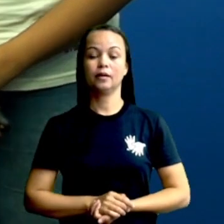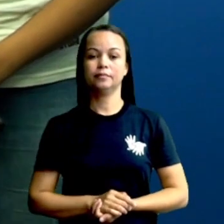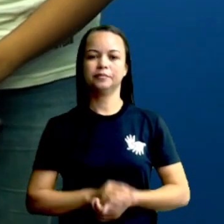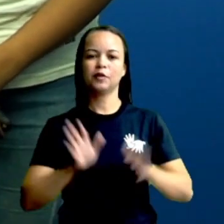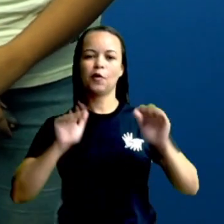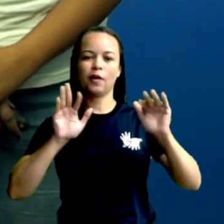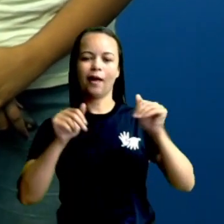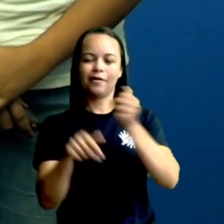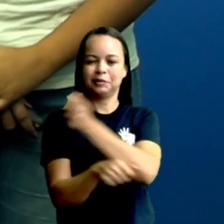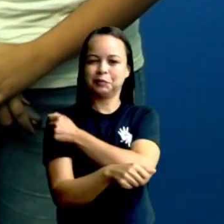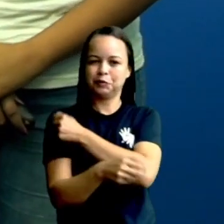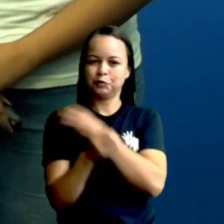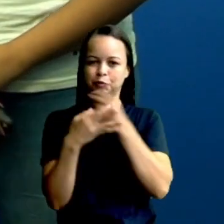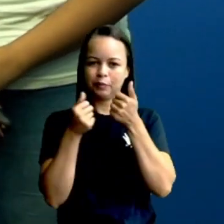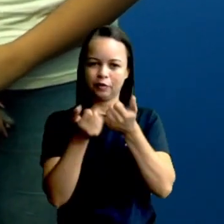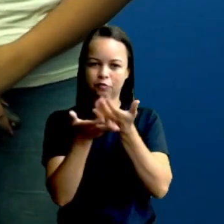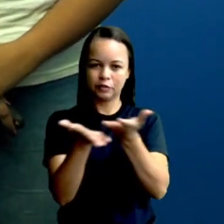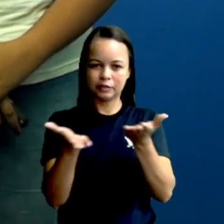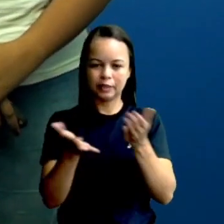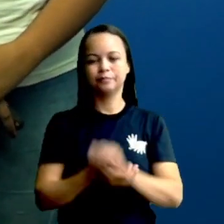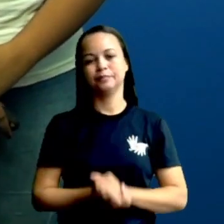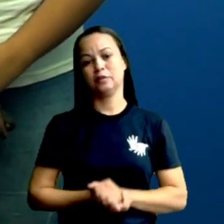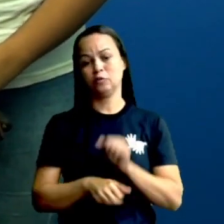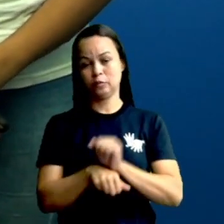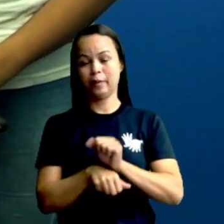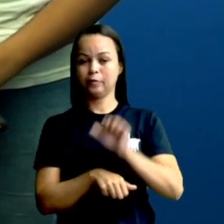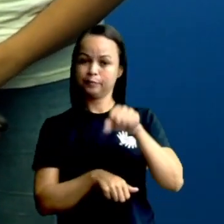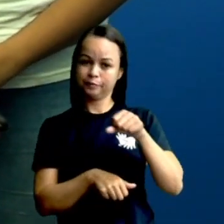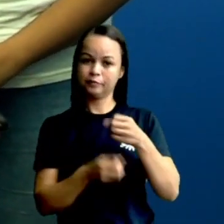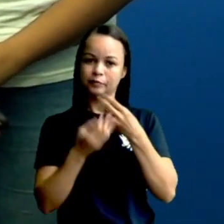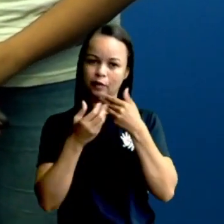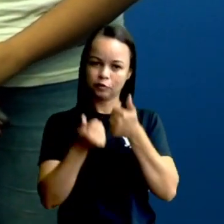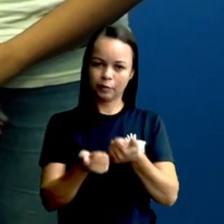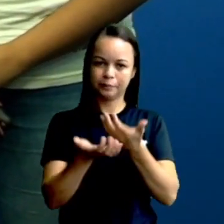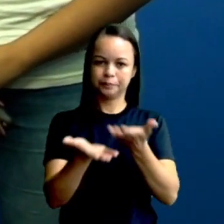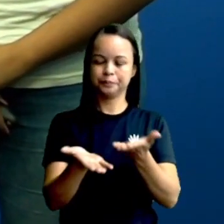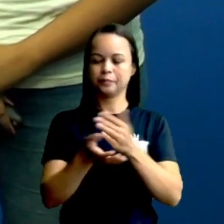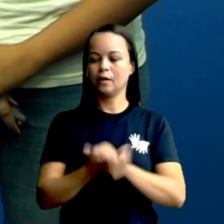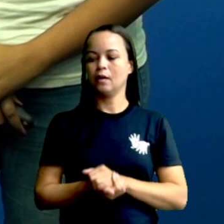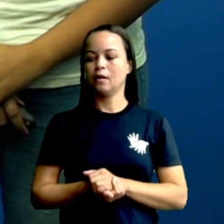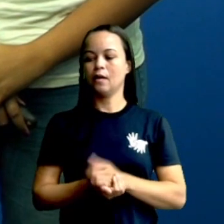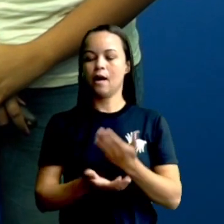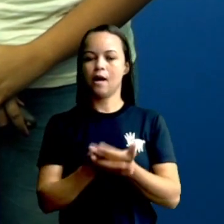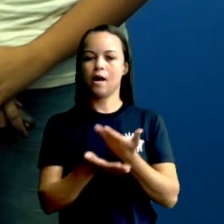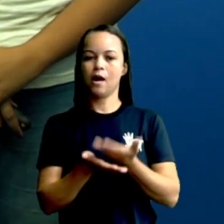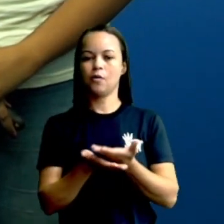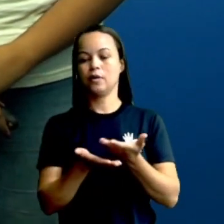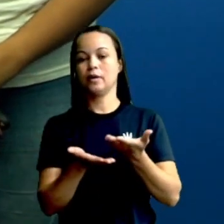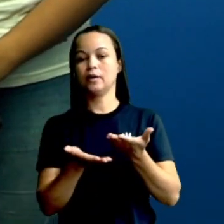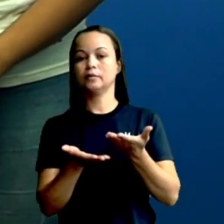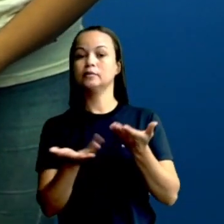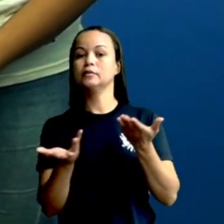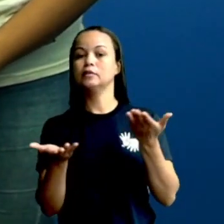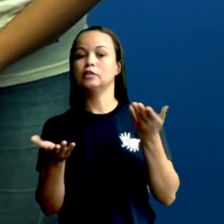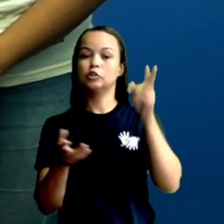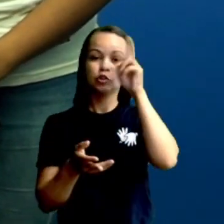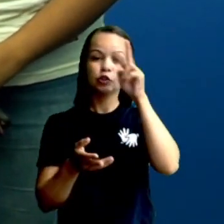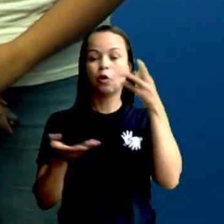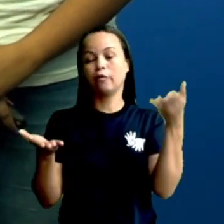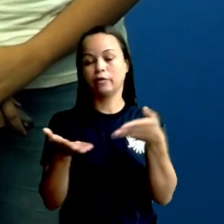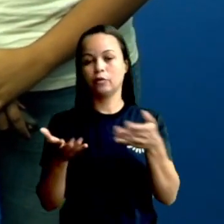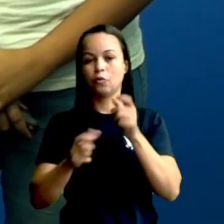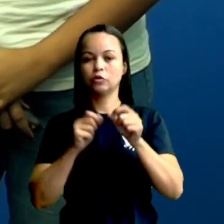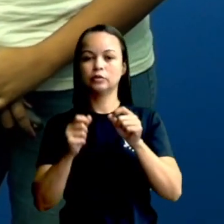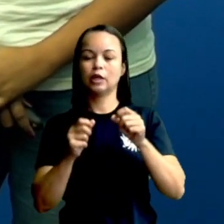Olá, turma! Tudo bem com vocês? Eu espero que sim. A nossa aula de História de hoje tem como tema o Dia da